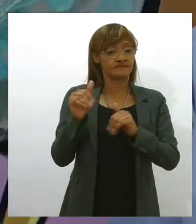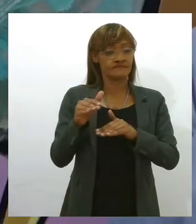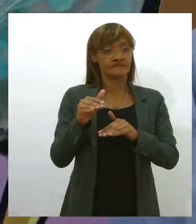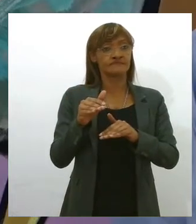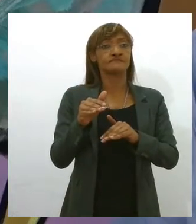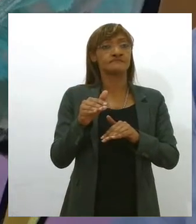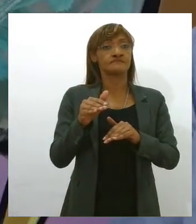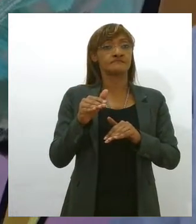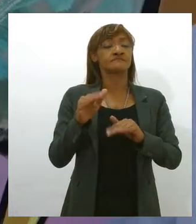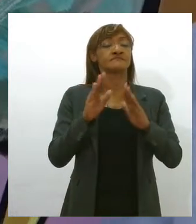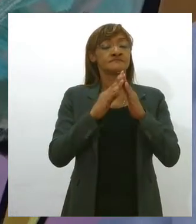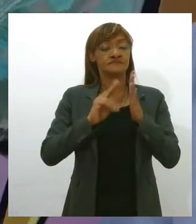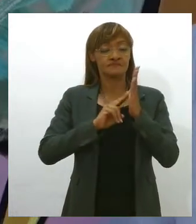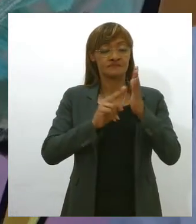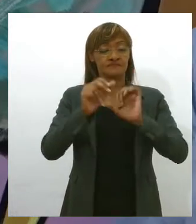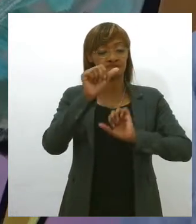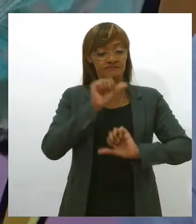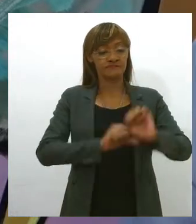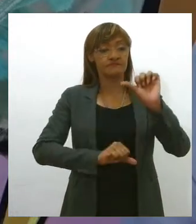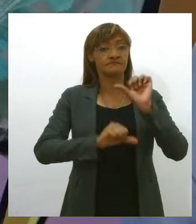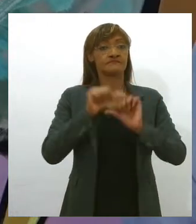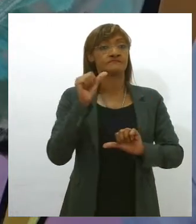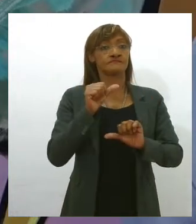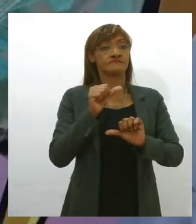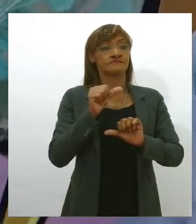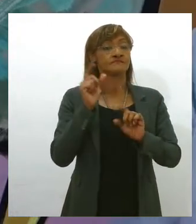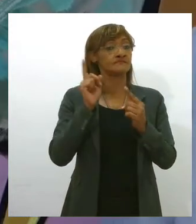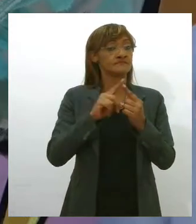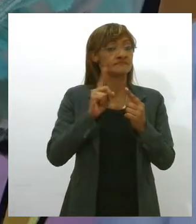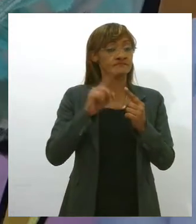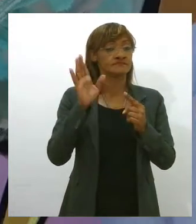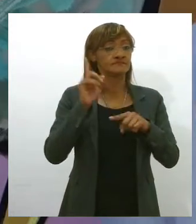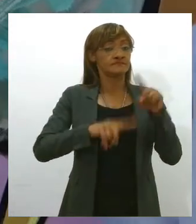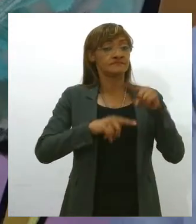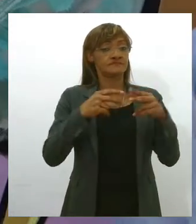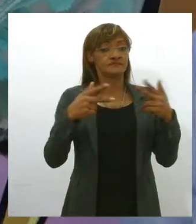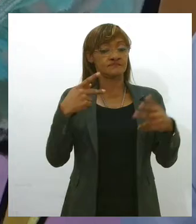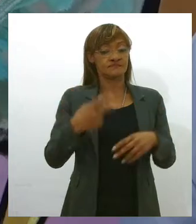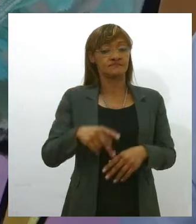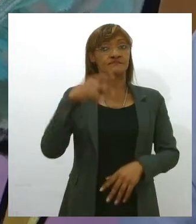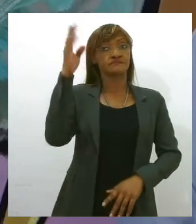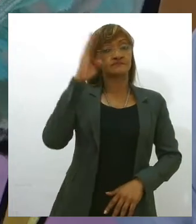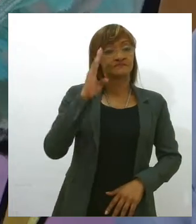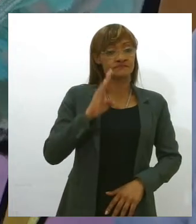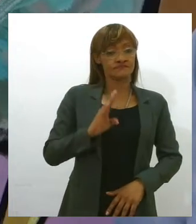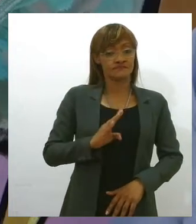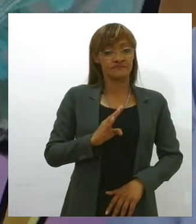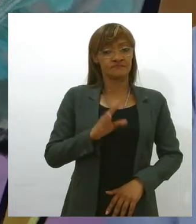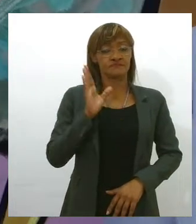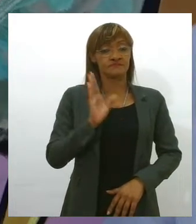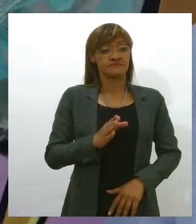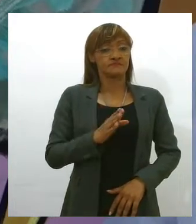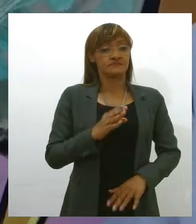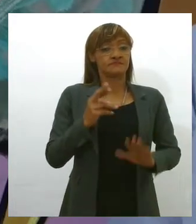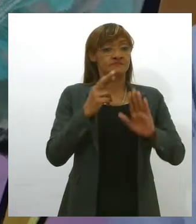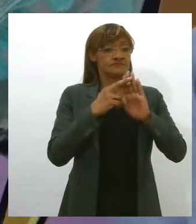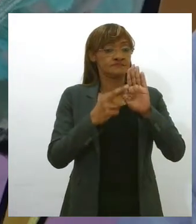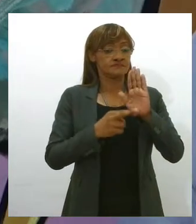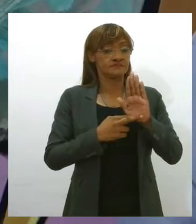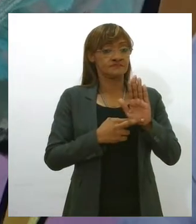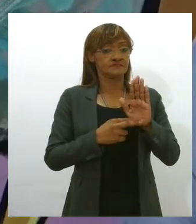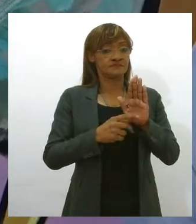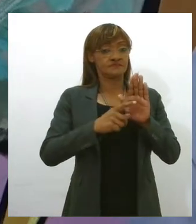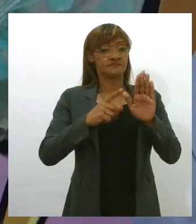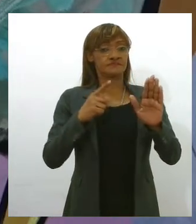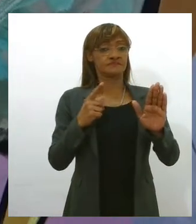forma de você postar um objeto aqui no Brasil já que essa exigência já era feita nas encomendas